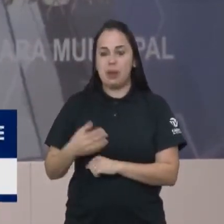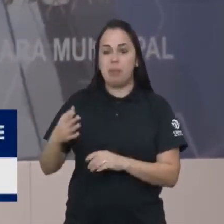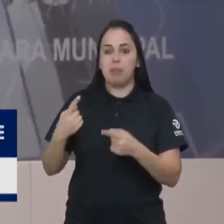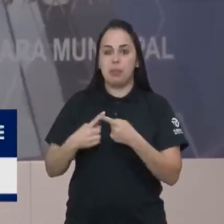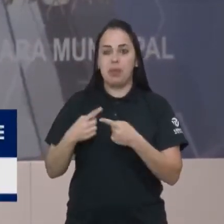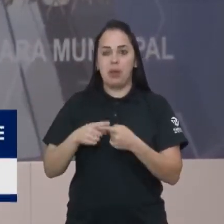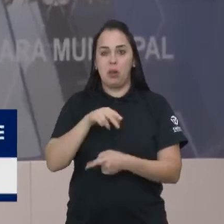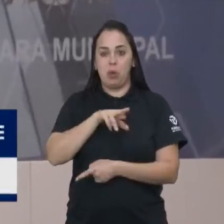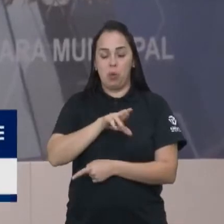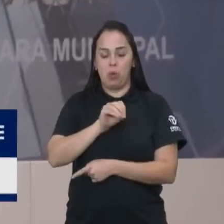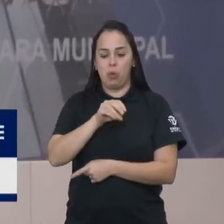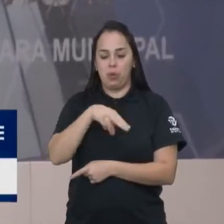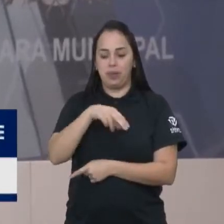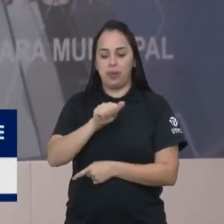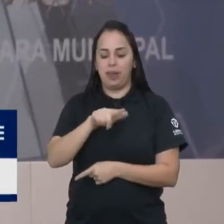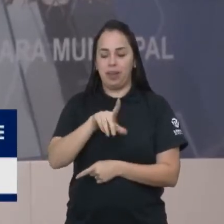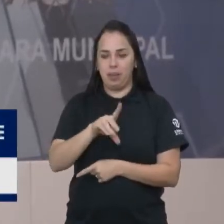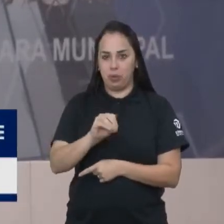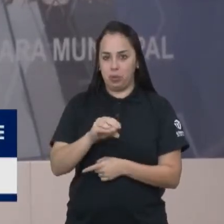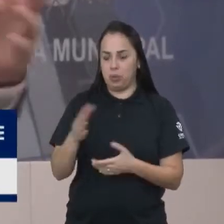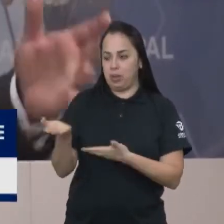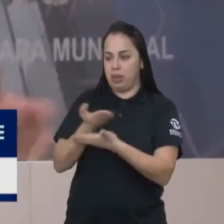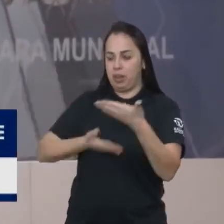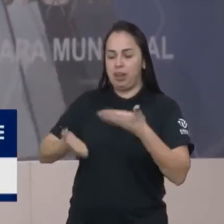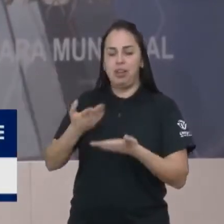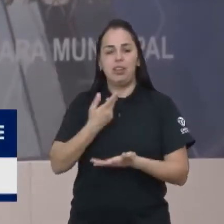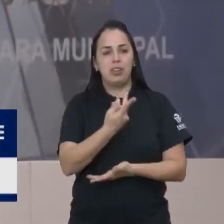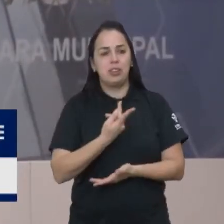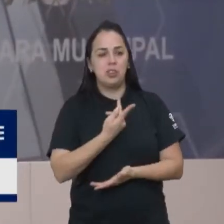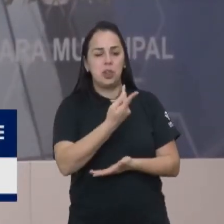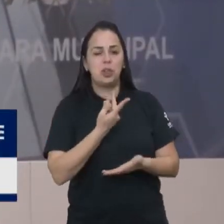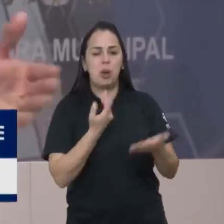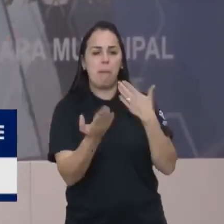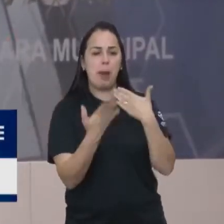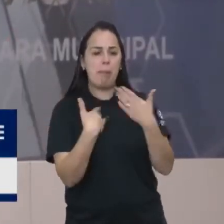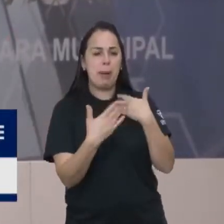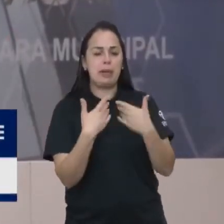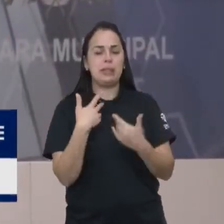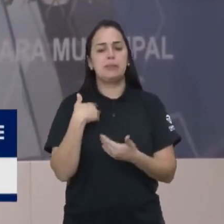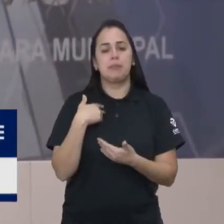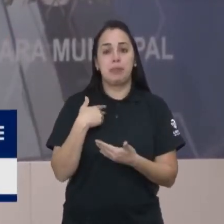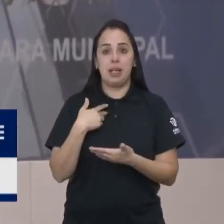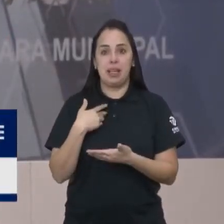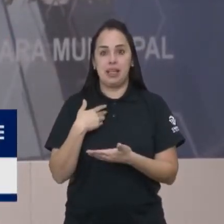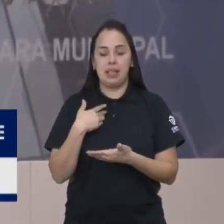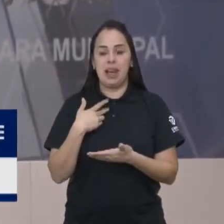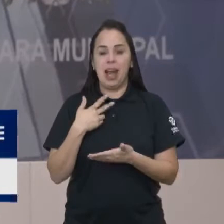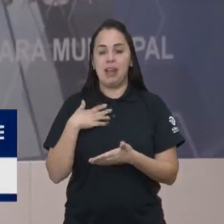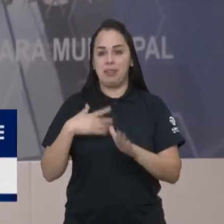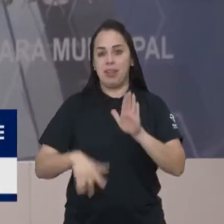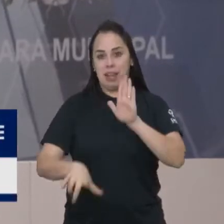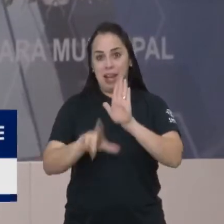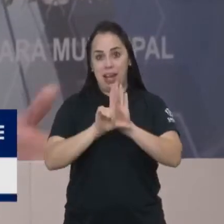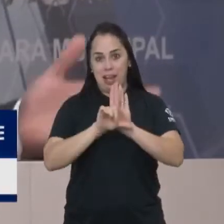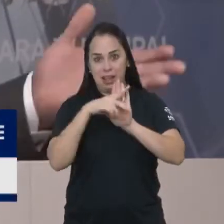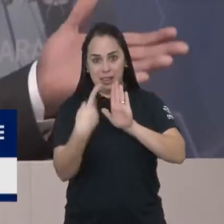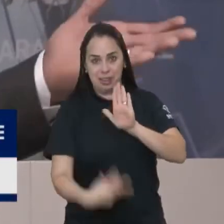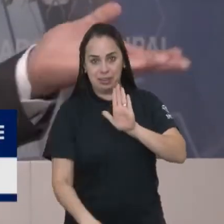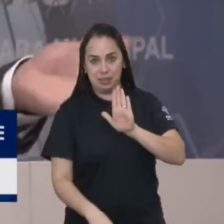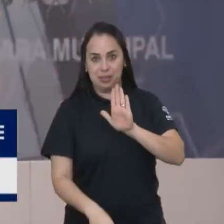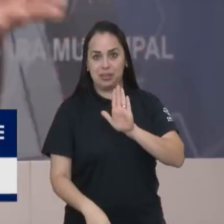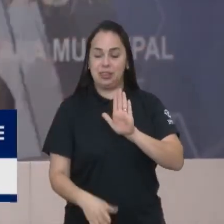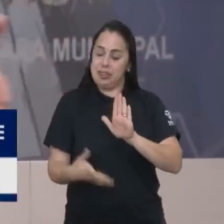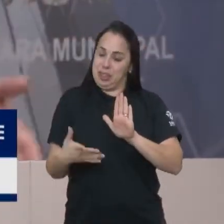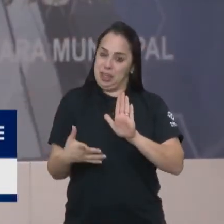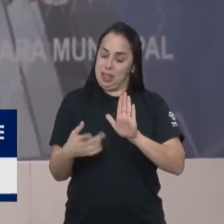Dr. Ricardo, e a gente falava de várias coisas, e eu fui ler a lei orgânica do município. Advogado, né,